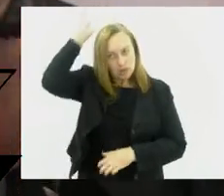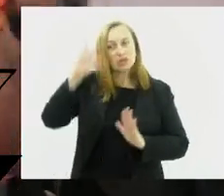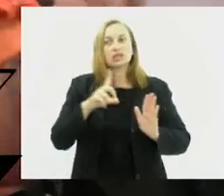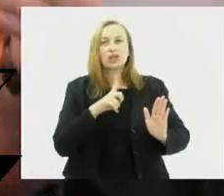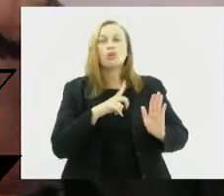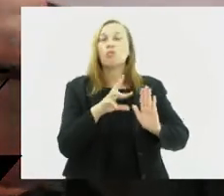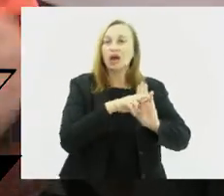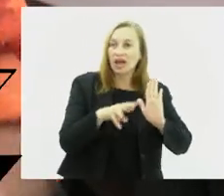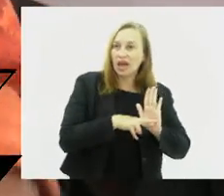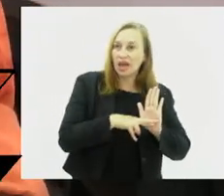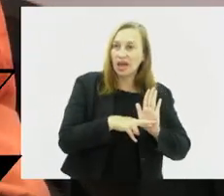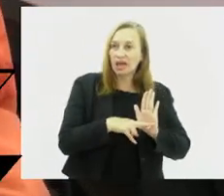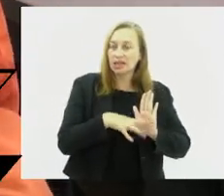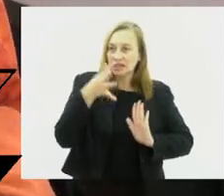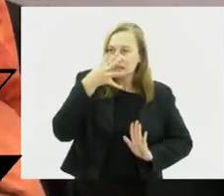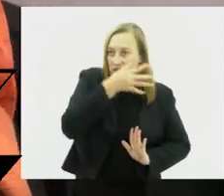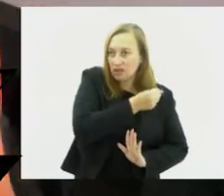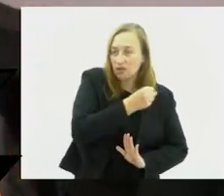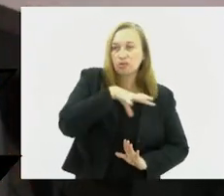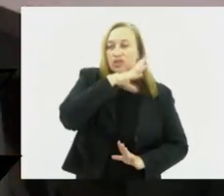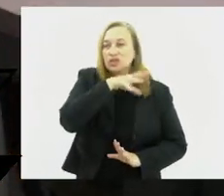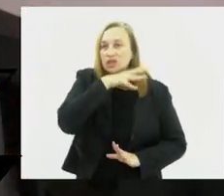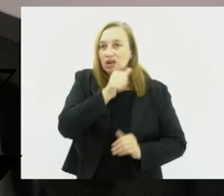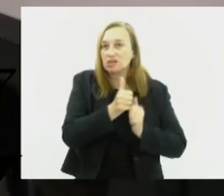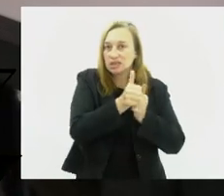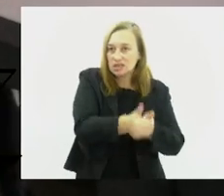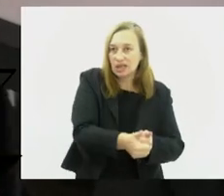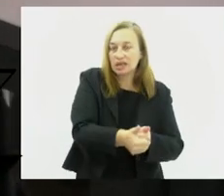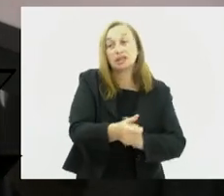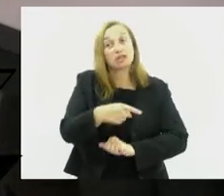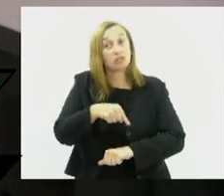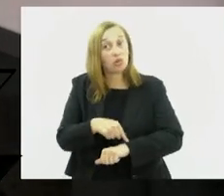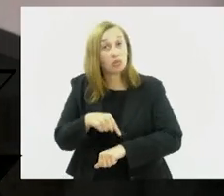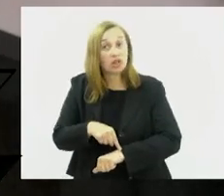padrão e a captura e salvamento de cães, ele segue. Nesse momento,